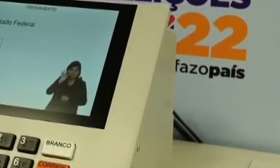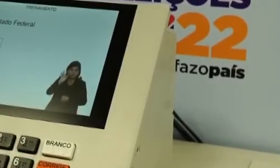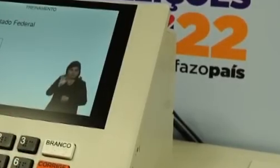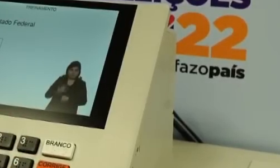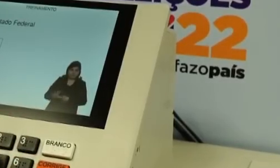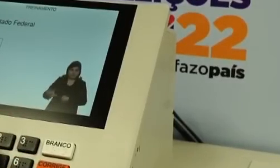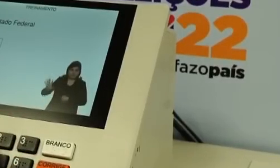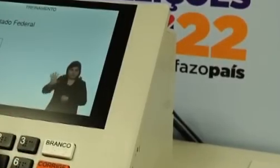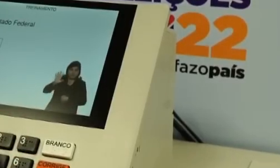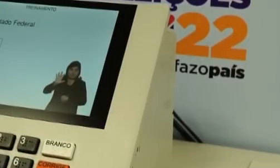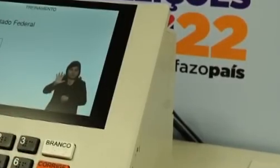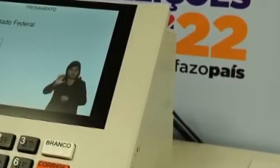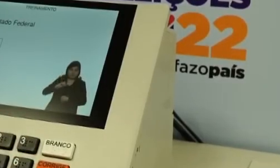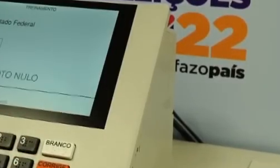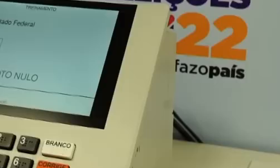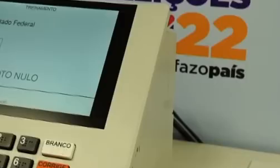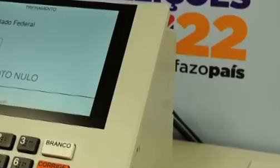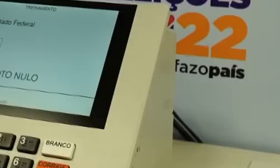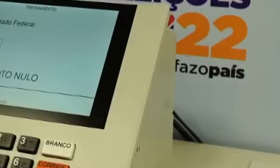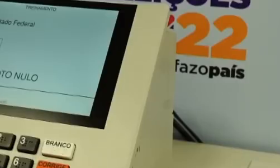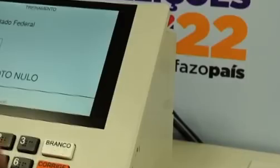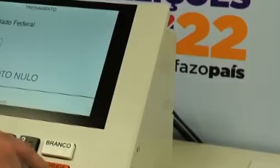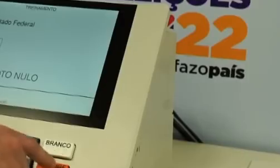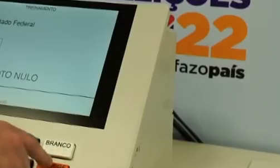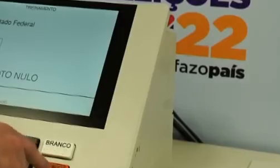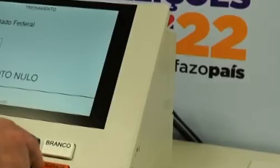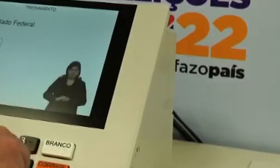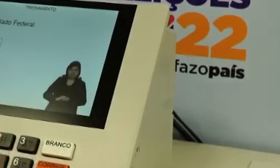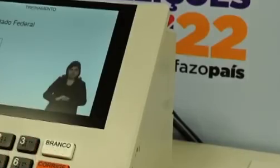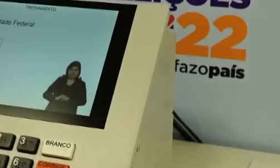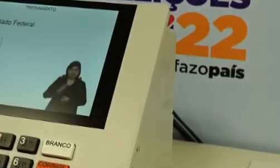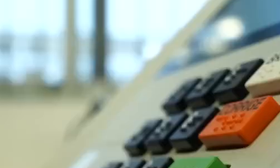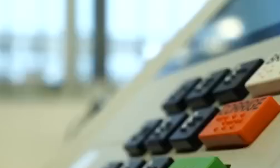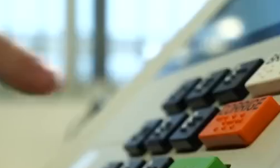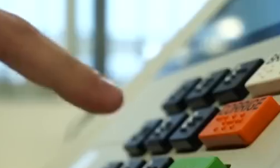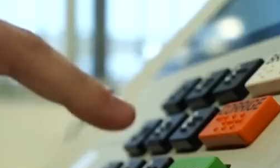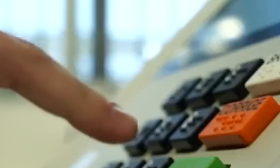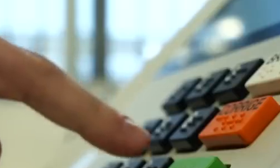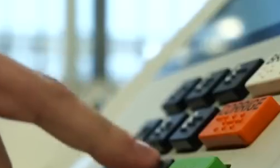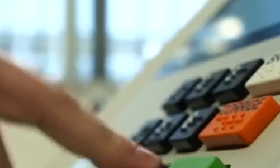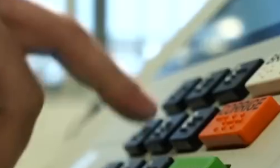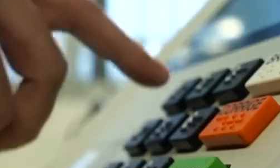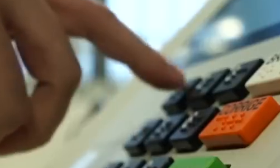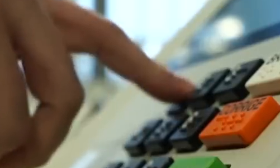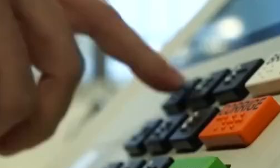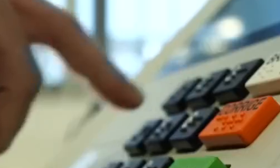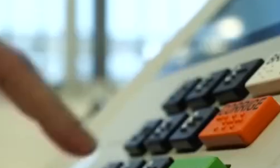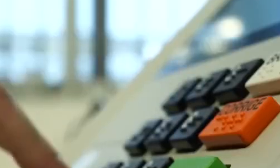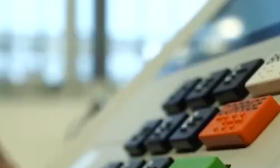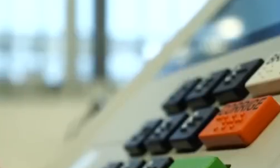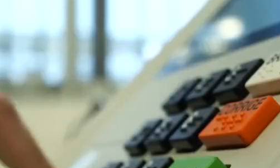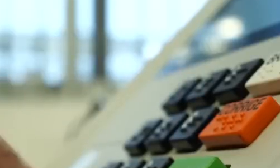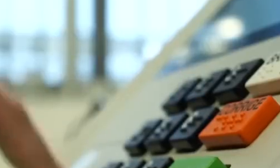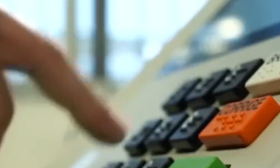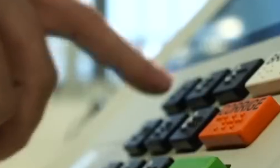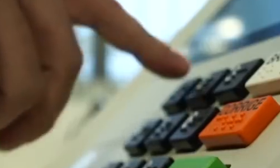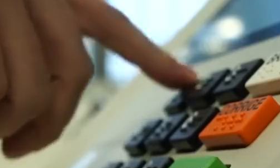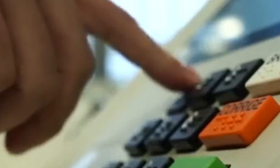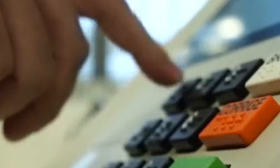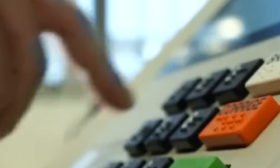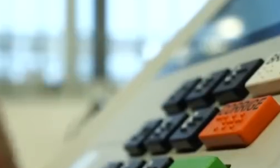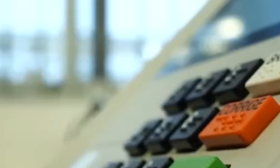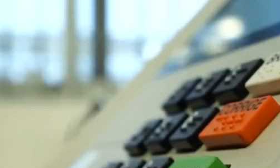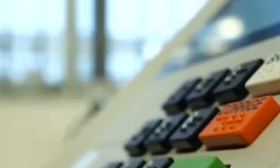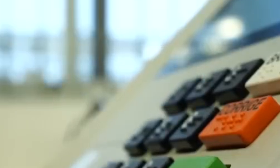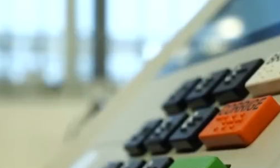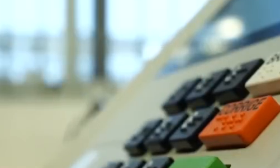pouquinho mais especificamente sobre a compra de voto. Qualquer coisa, por mínima que seja, quando você tenta obter o voto